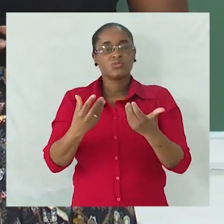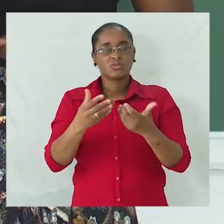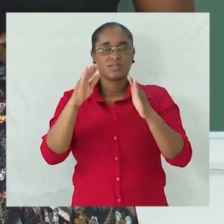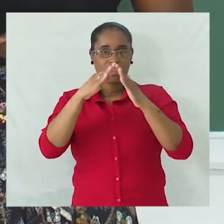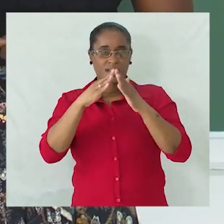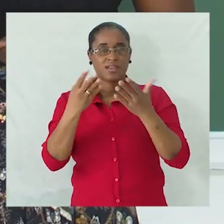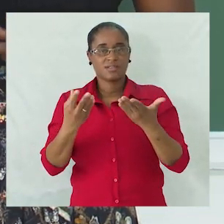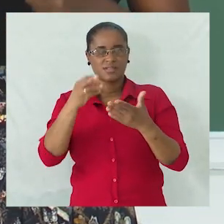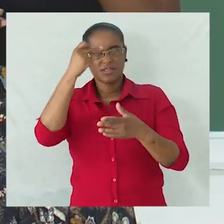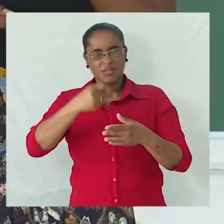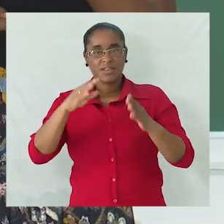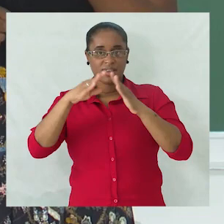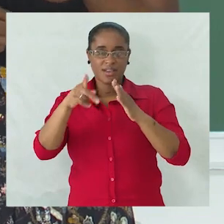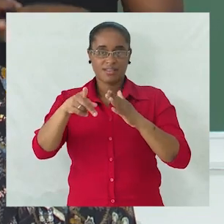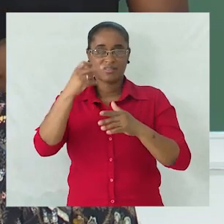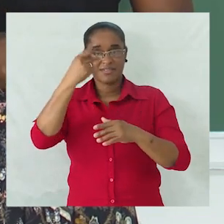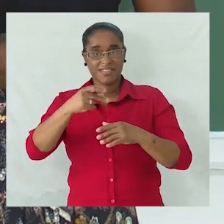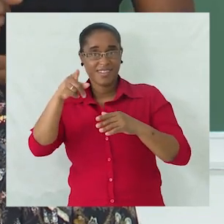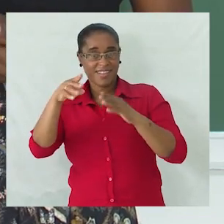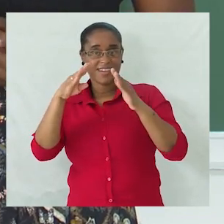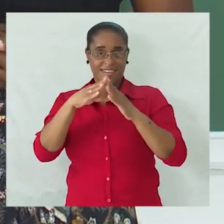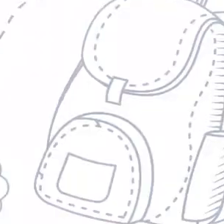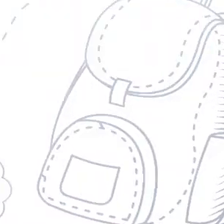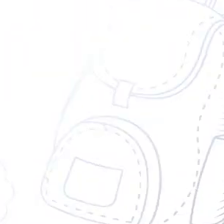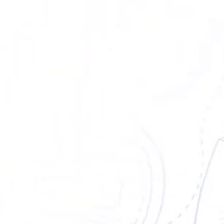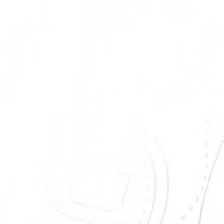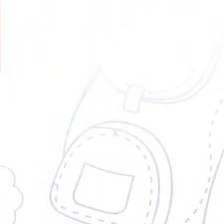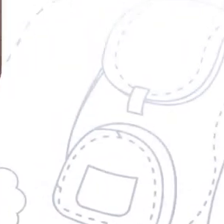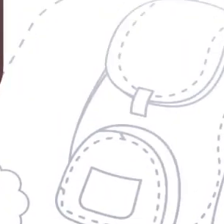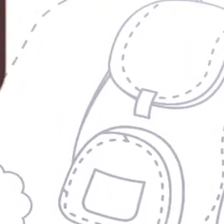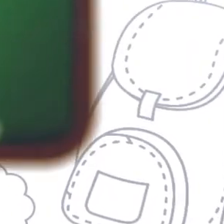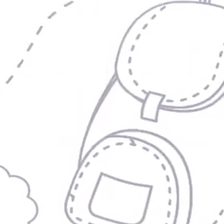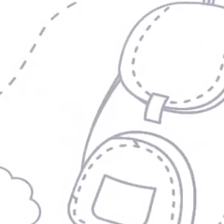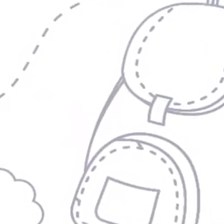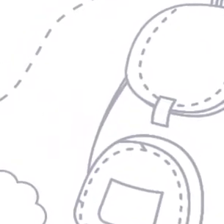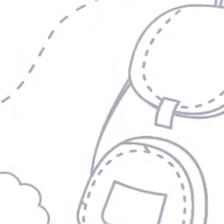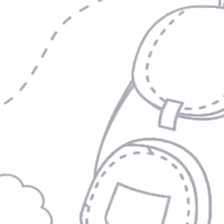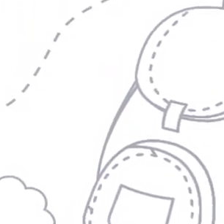não se esqueçam, fiquem em casa. Ficar na casa, fica na casa.